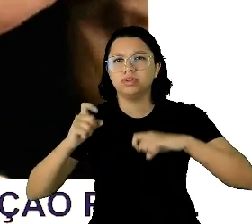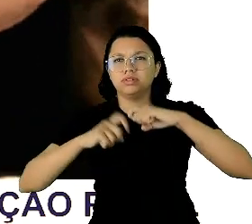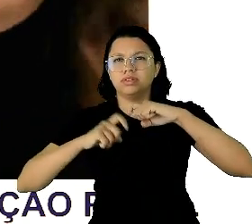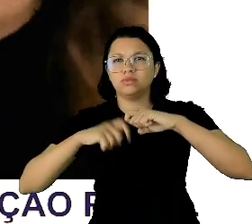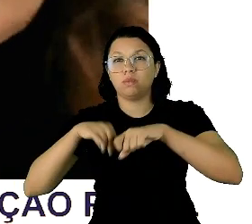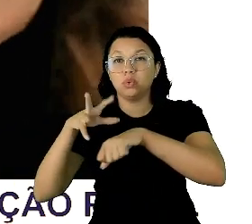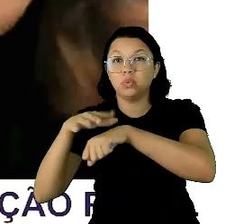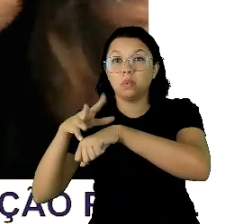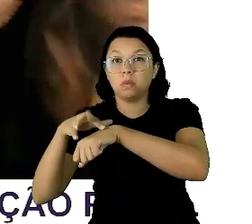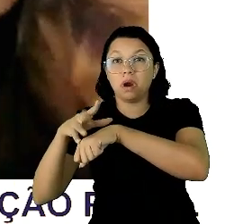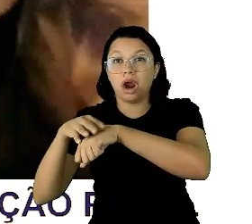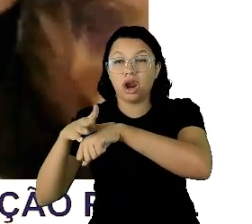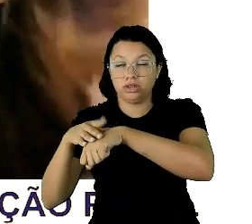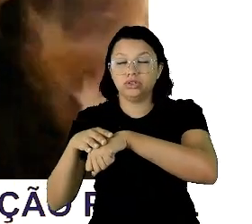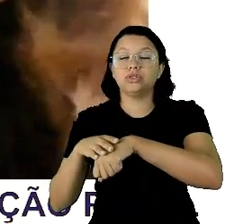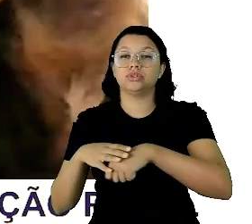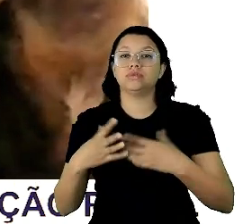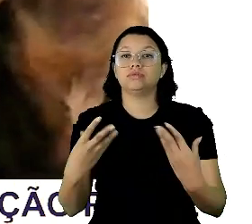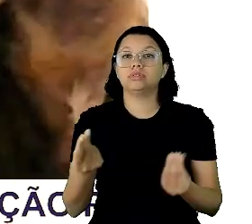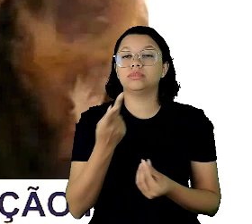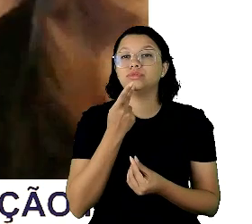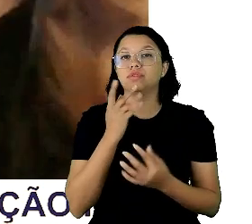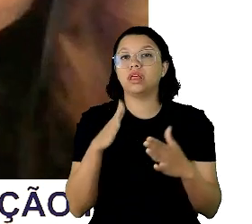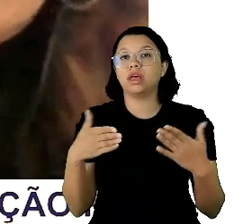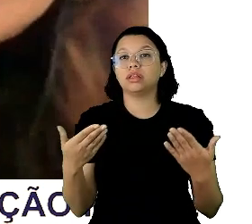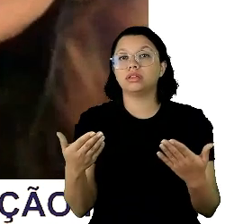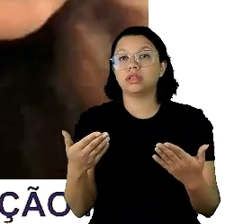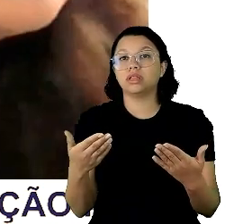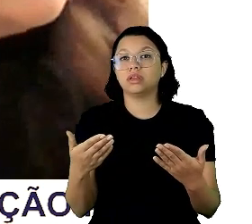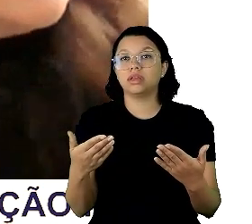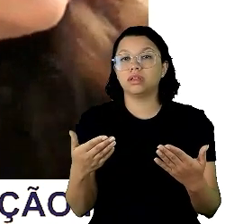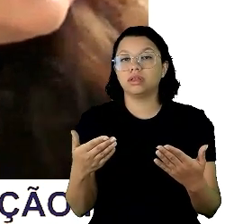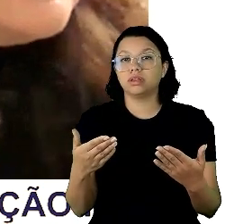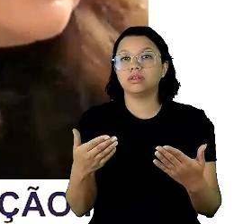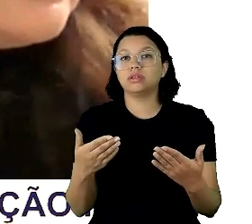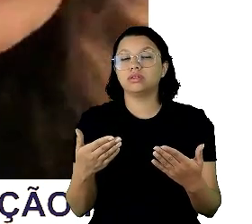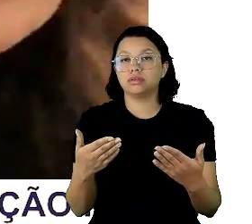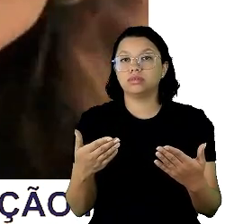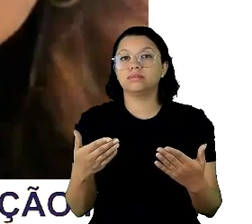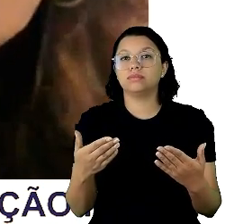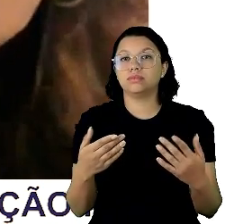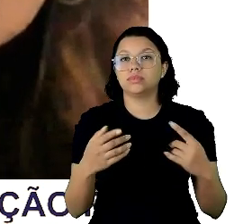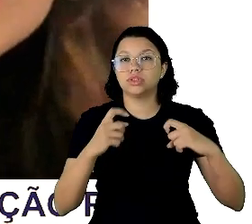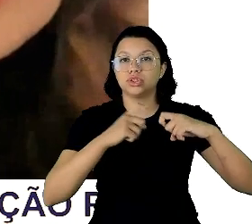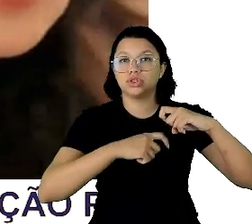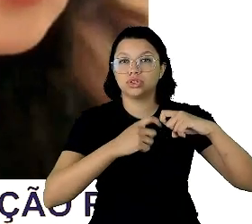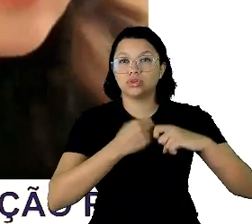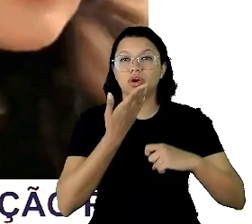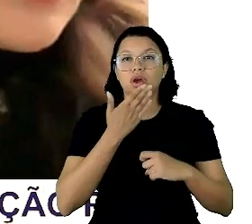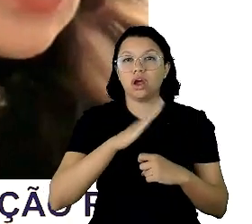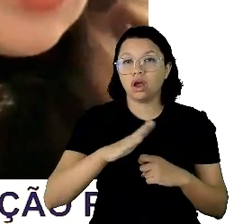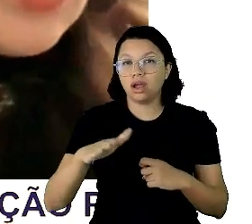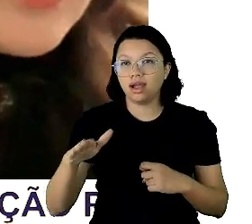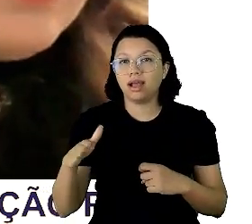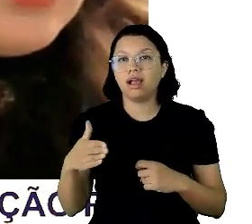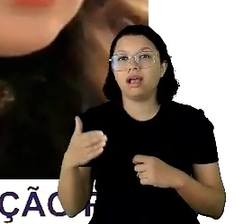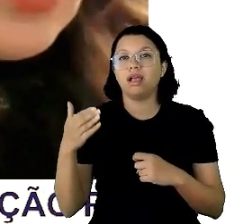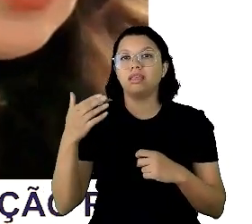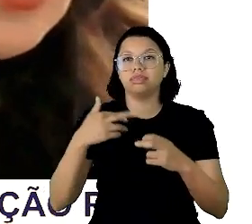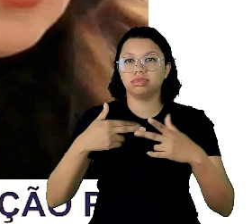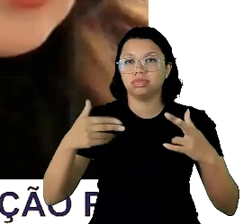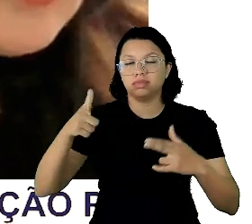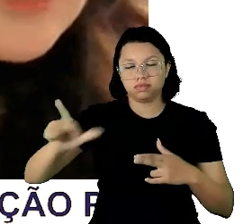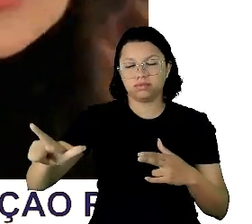tá? Vamos falar aí da pedofilia e vários outros, né? O caso,